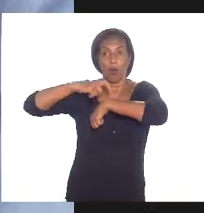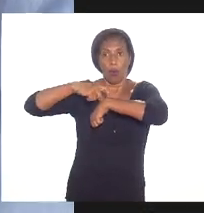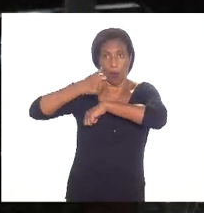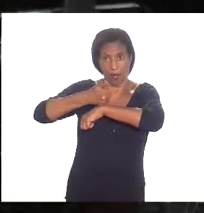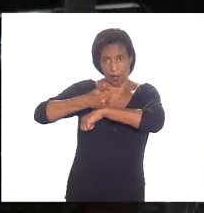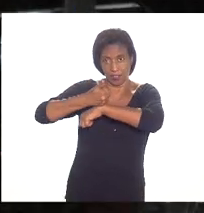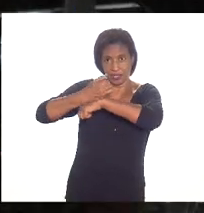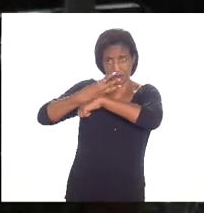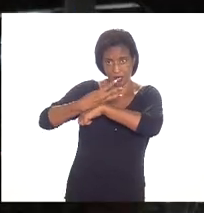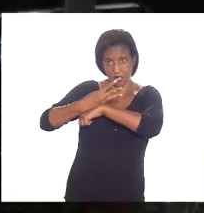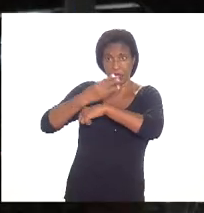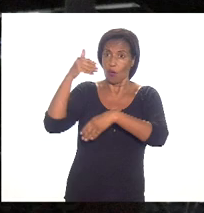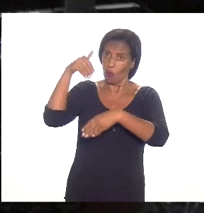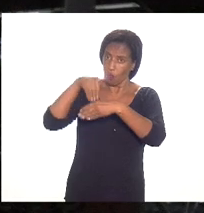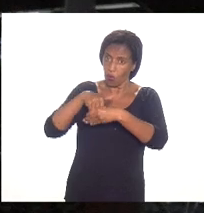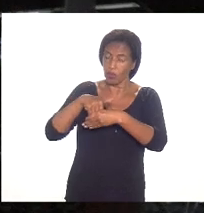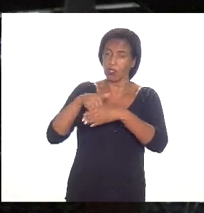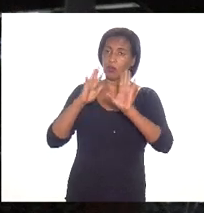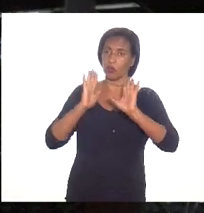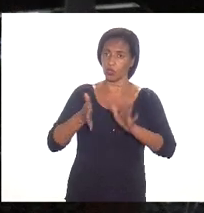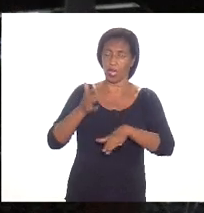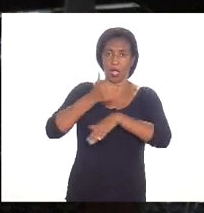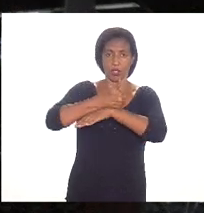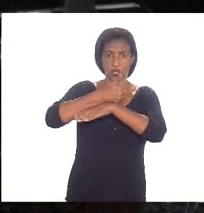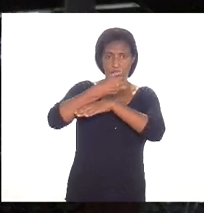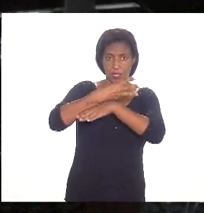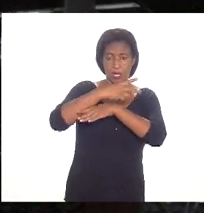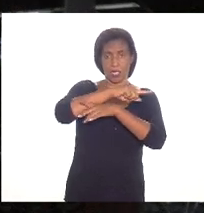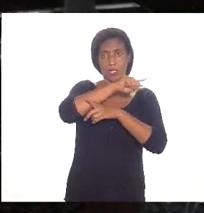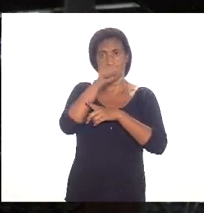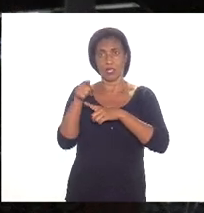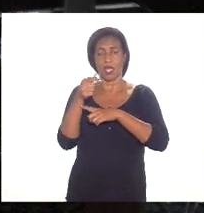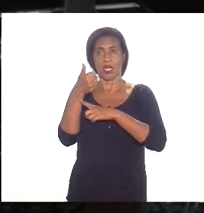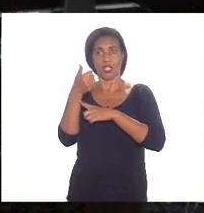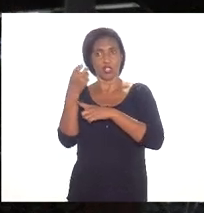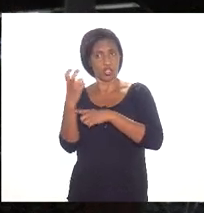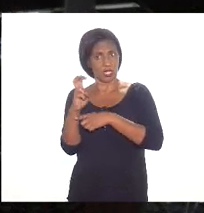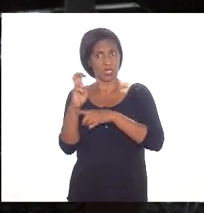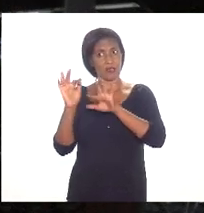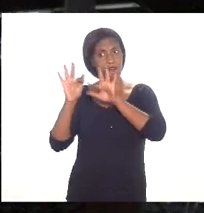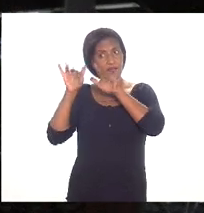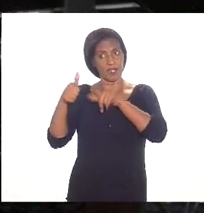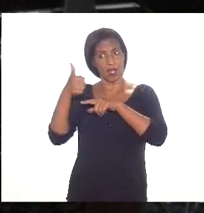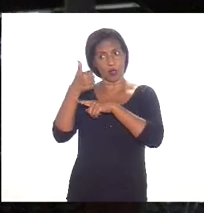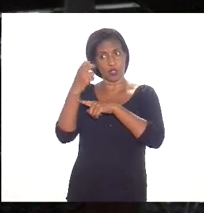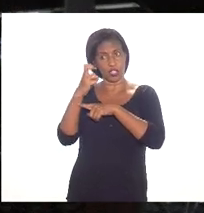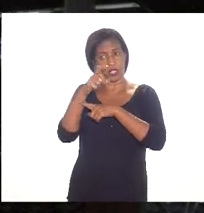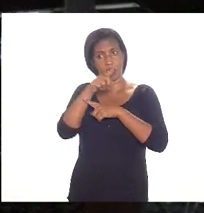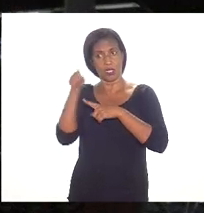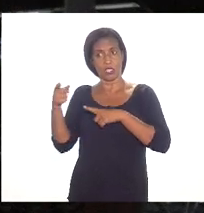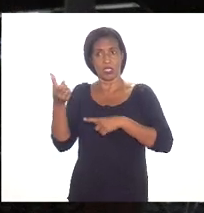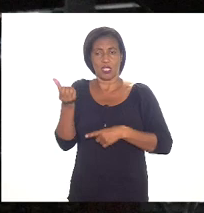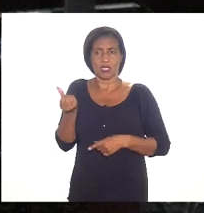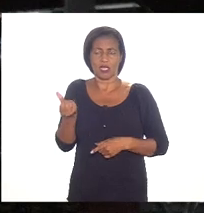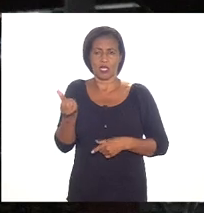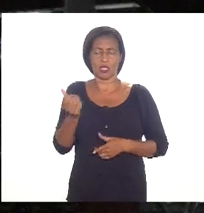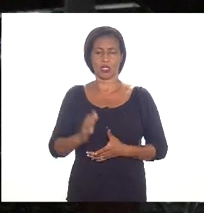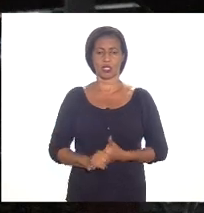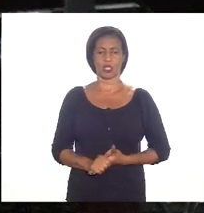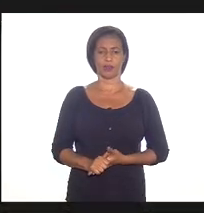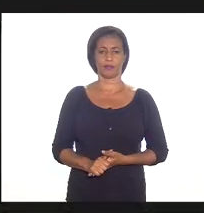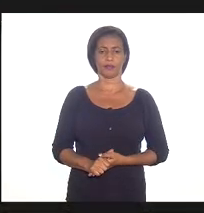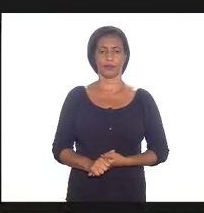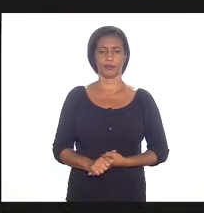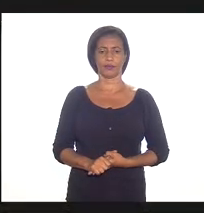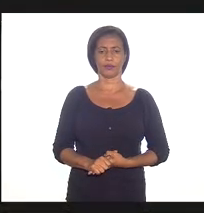Então, votamos e aprovamos de 13 às 15 horas, ordem do dia. Expediente final de 15 às 16. A partir